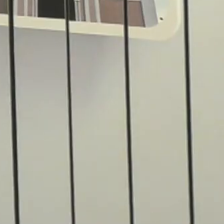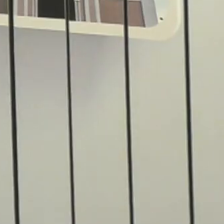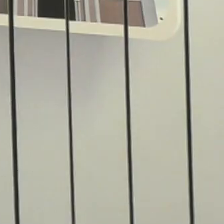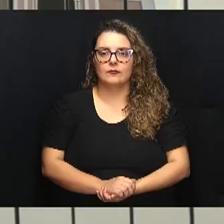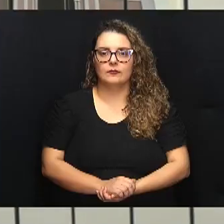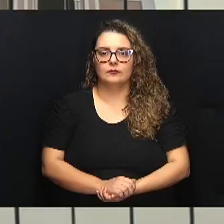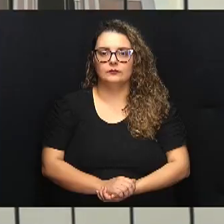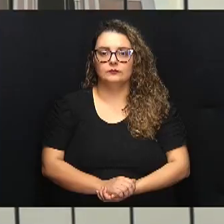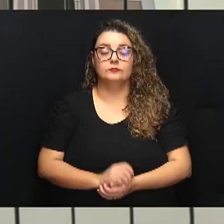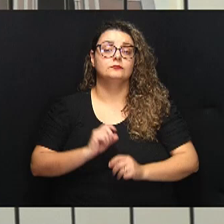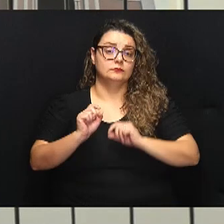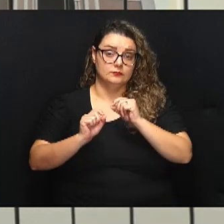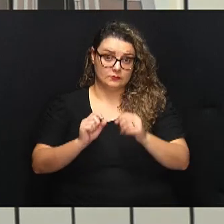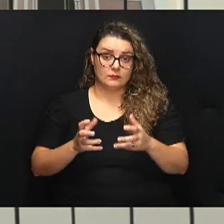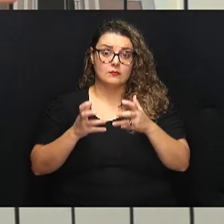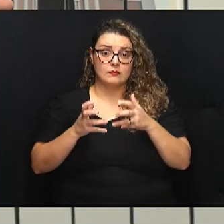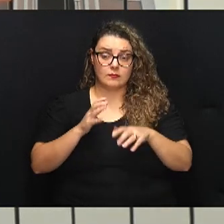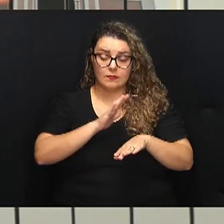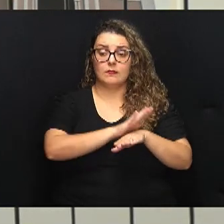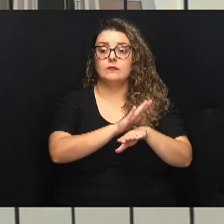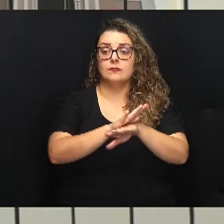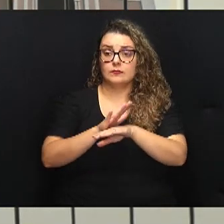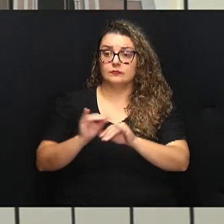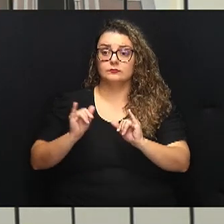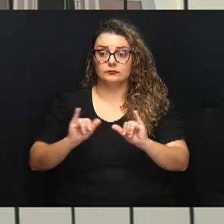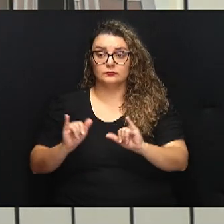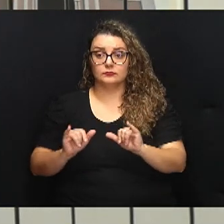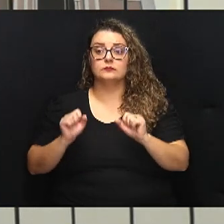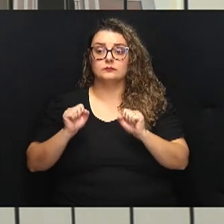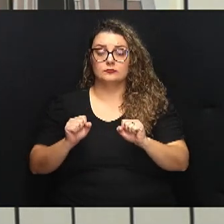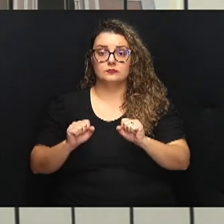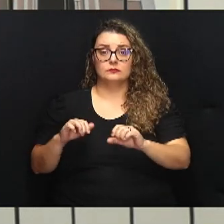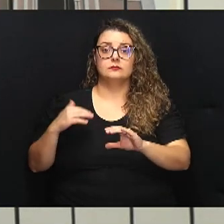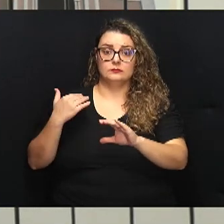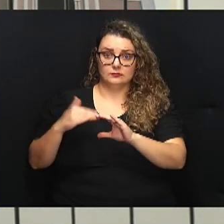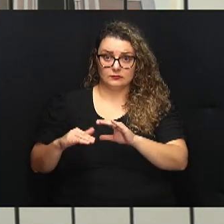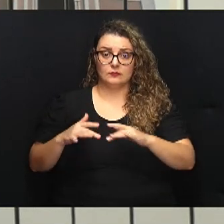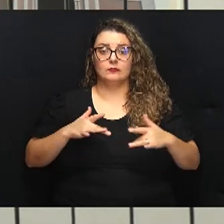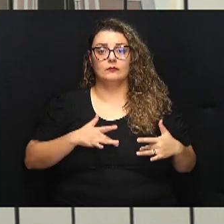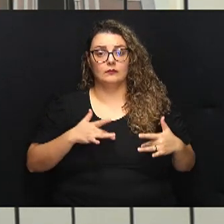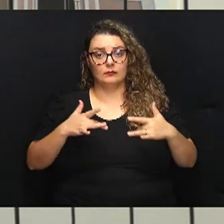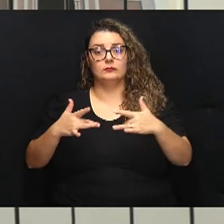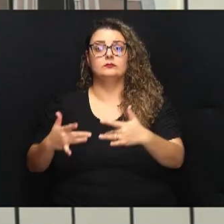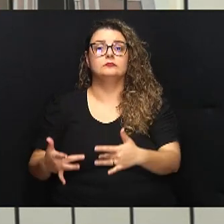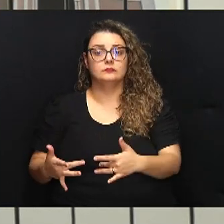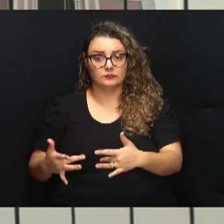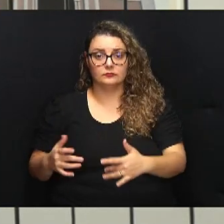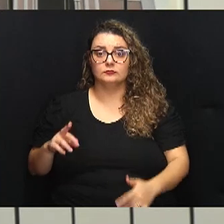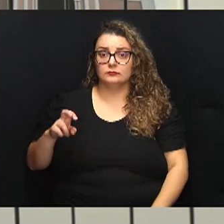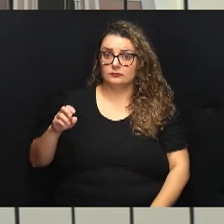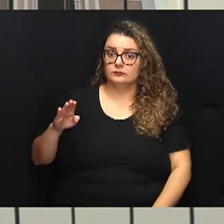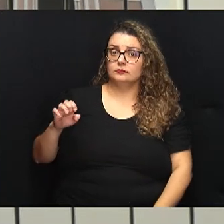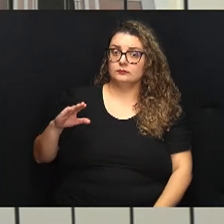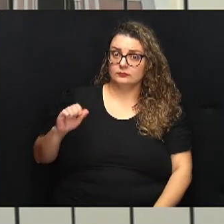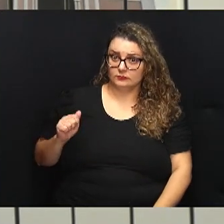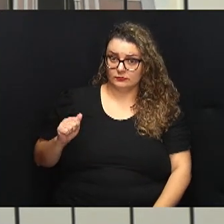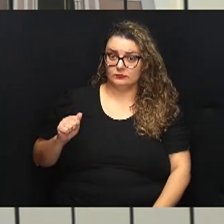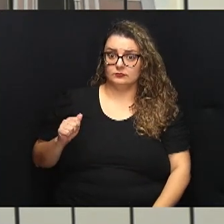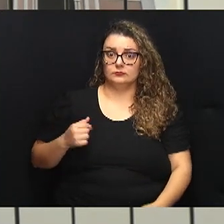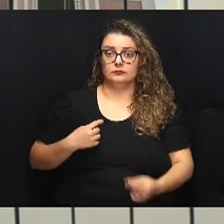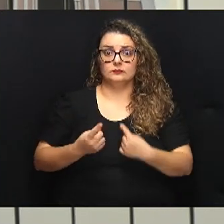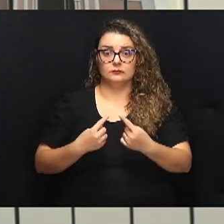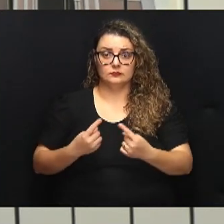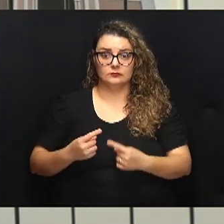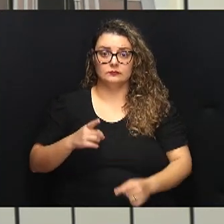Então, para quem quiser contribuir com a campanha, pode enviar as doações no Instituto Rabeca Cultural, Avenida